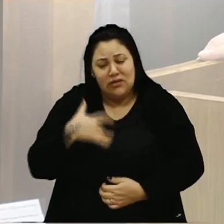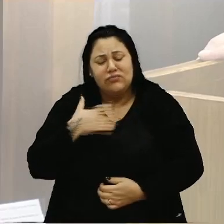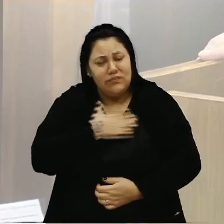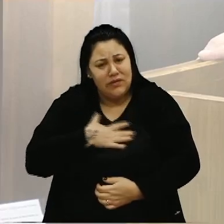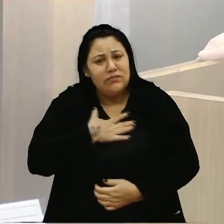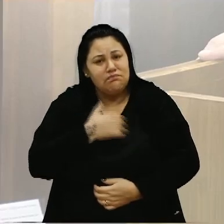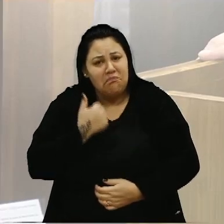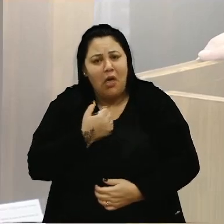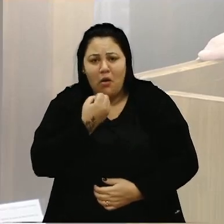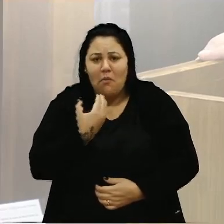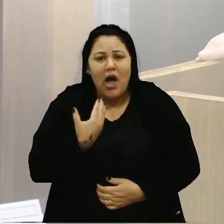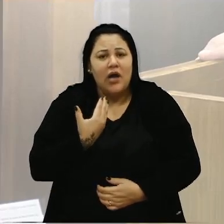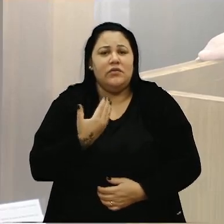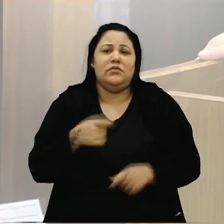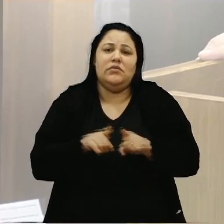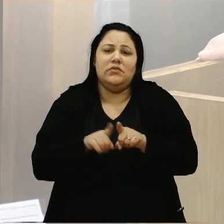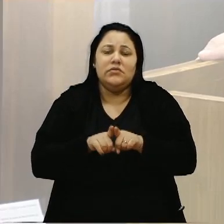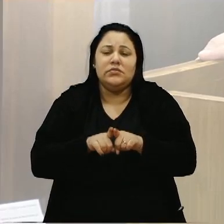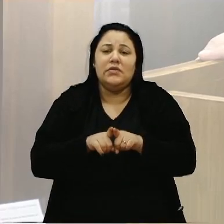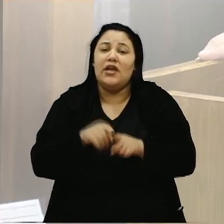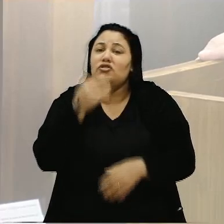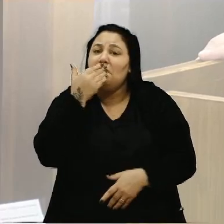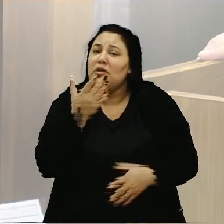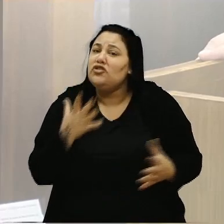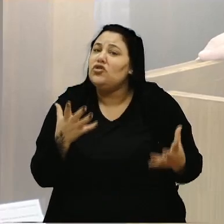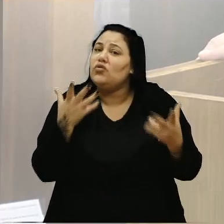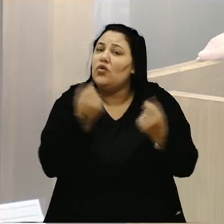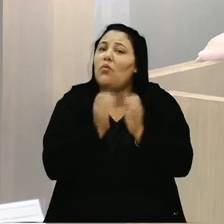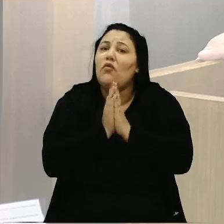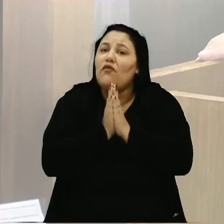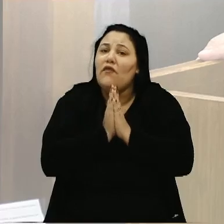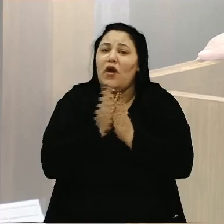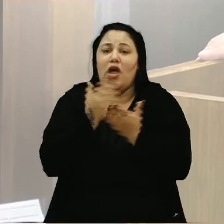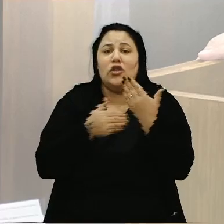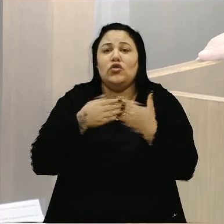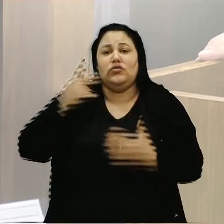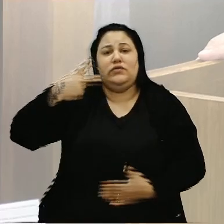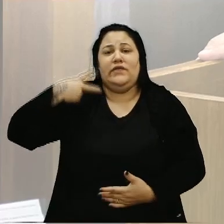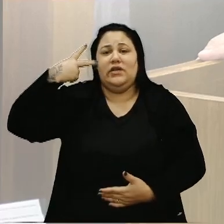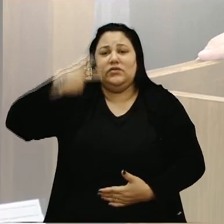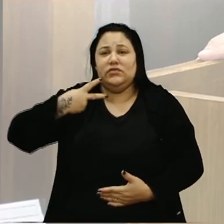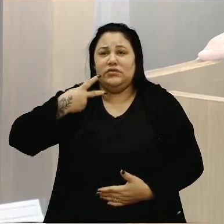Planalto, solicitamos aos nobres pares desta Casa Legislativa a